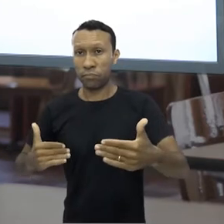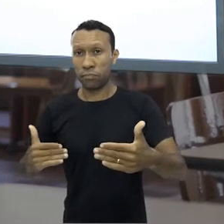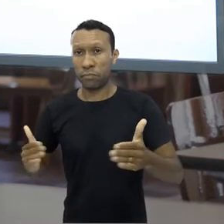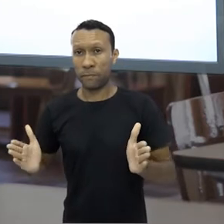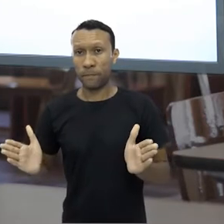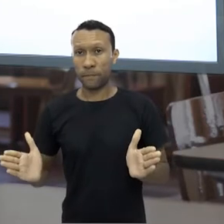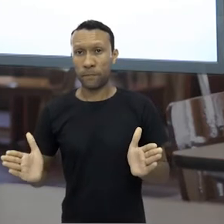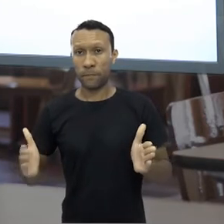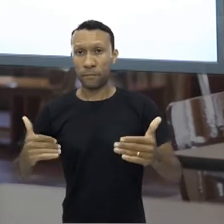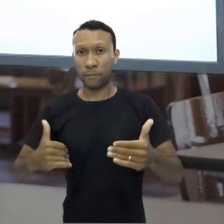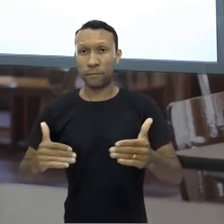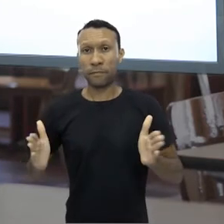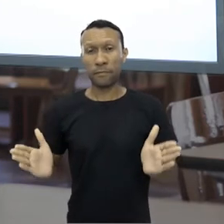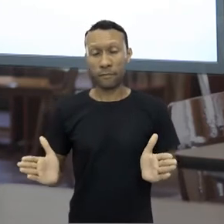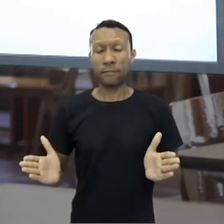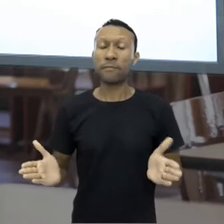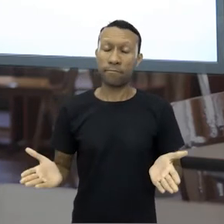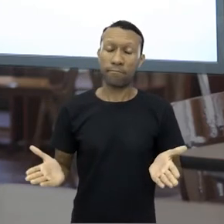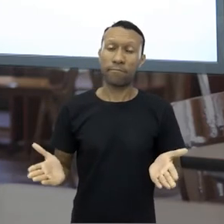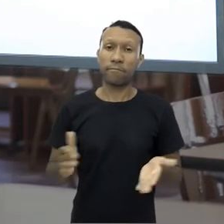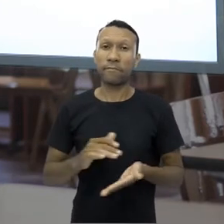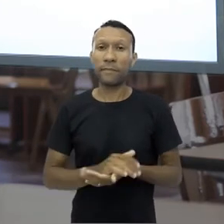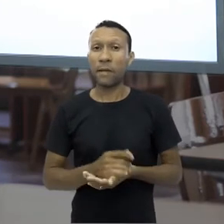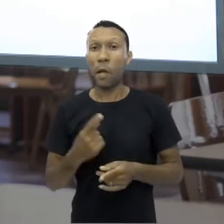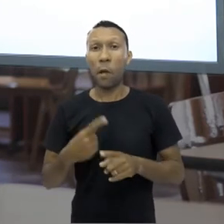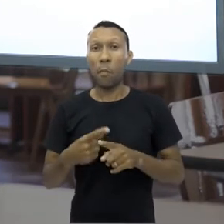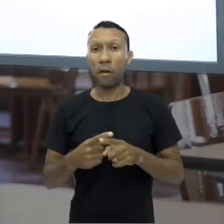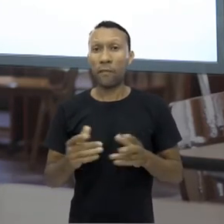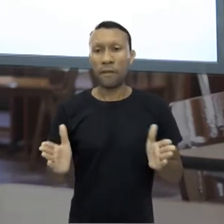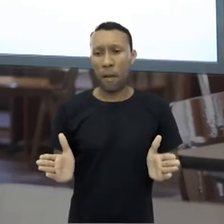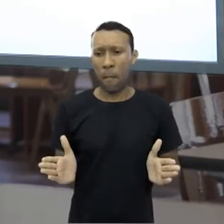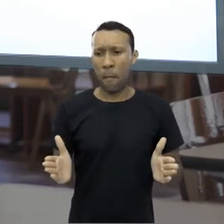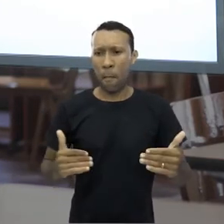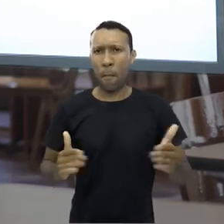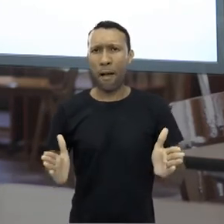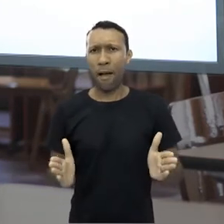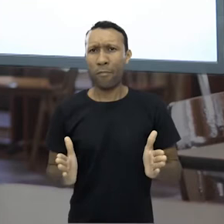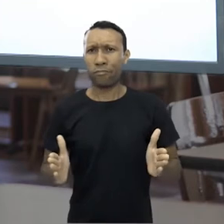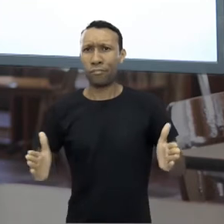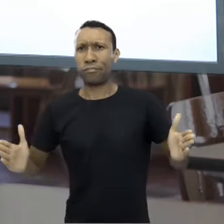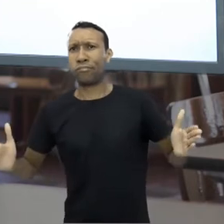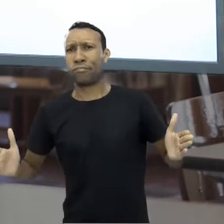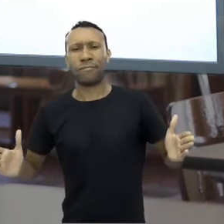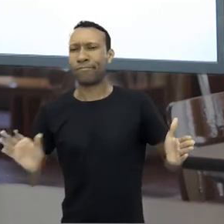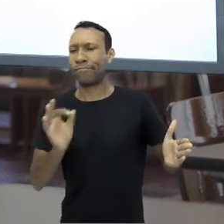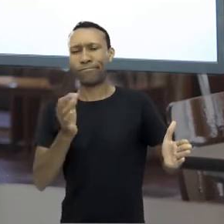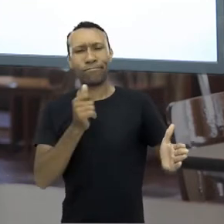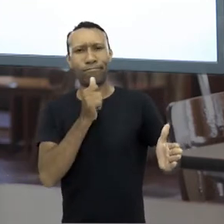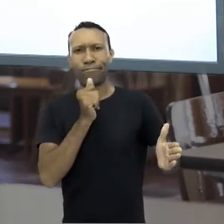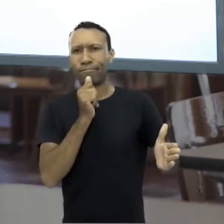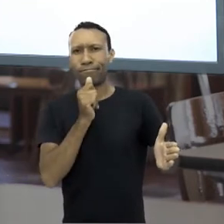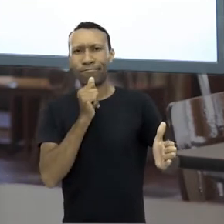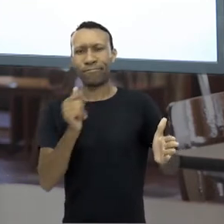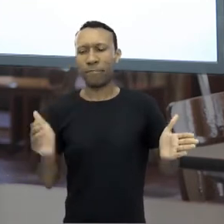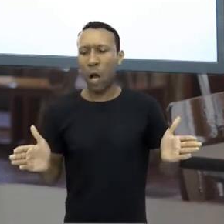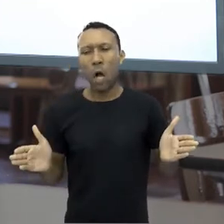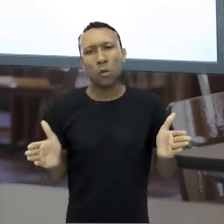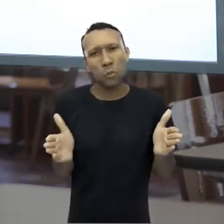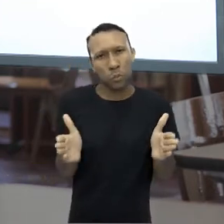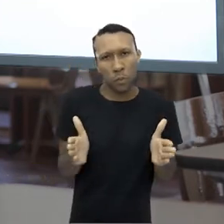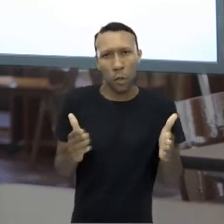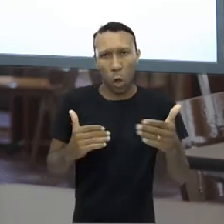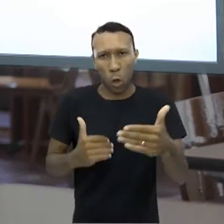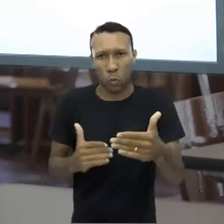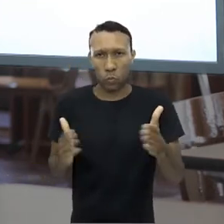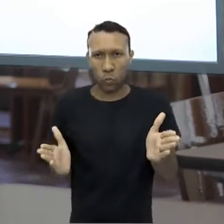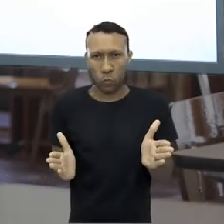minha casa, essa casa tem que ser menor que o terreno, né? Porque se eu fizer uma casa maior que o terreno, ela não vai dar naquele espaço. Então eu não vou conseguir construir essa minha